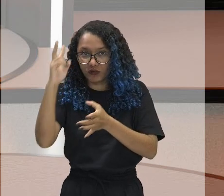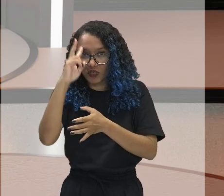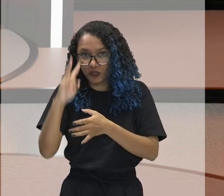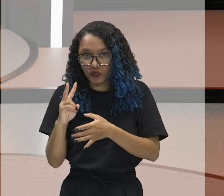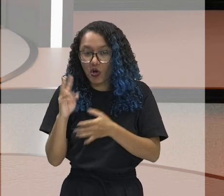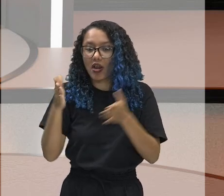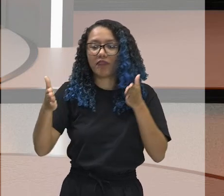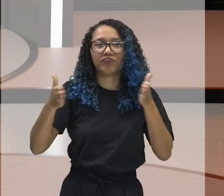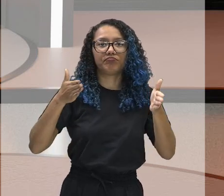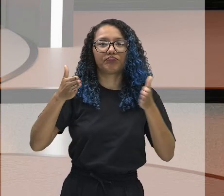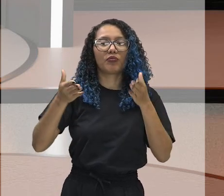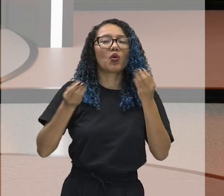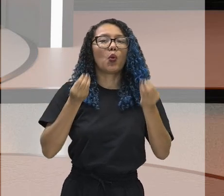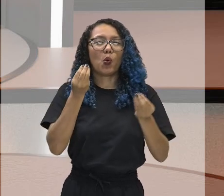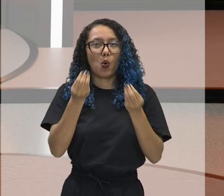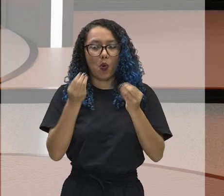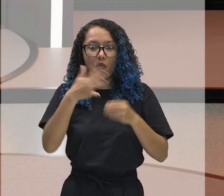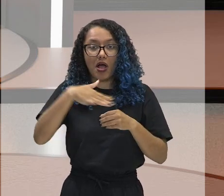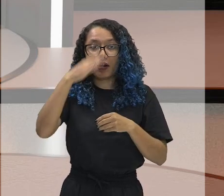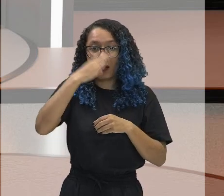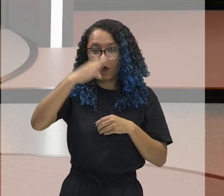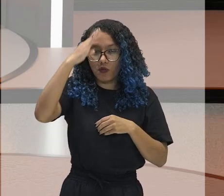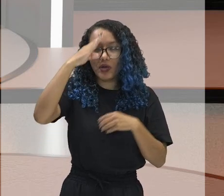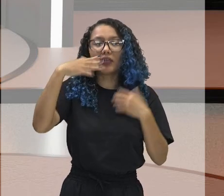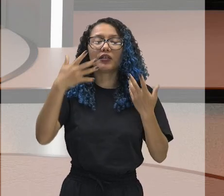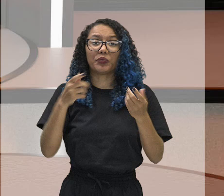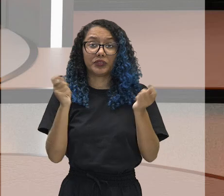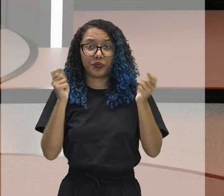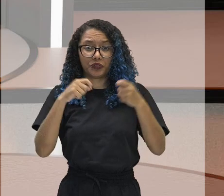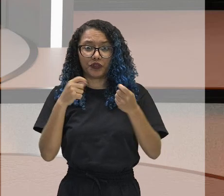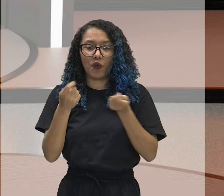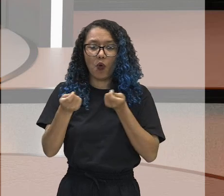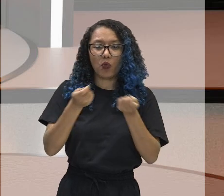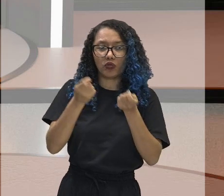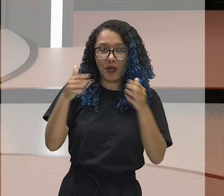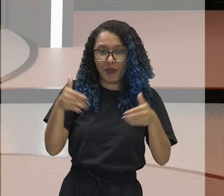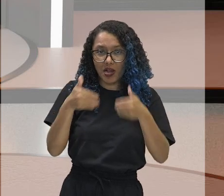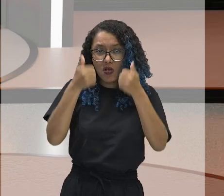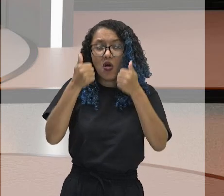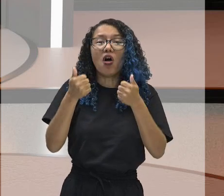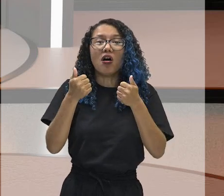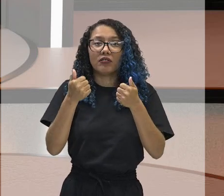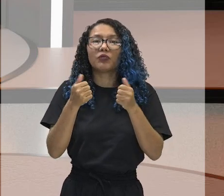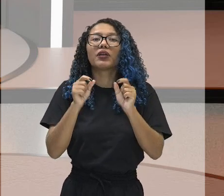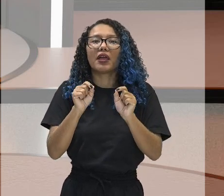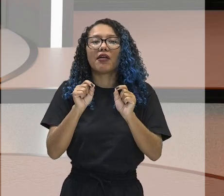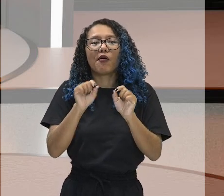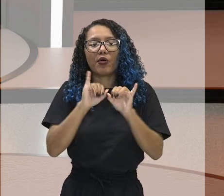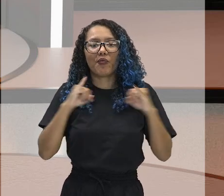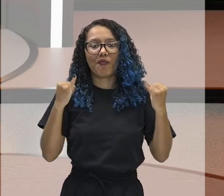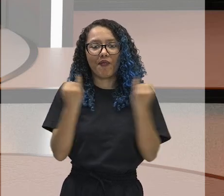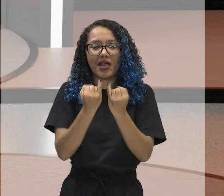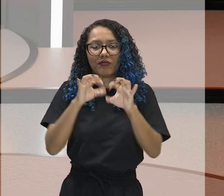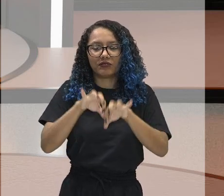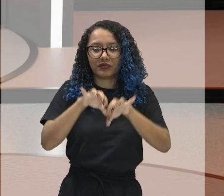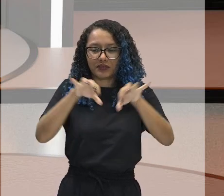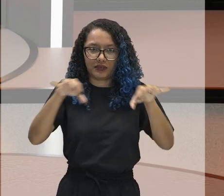Império Romano, para melhor administrar, ele foi dividido em dois, tá, gente? Primeiro, o Império Romano